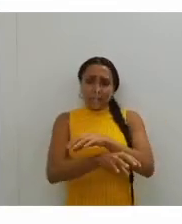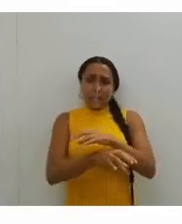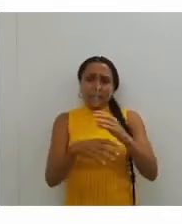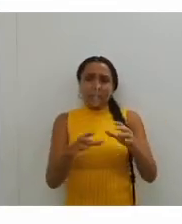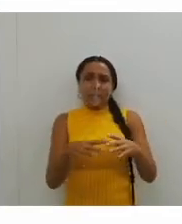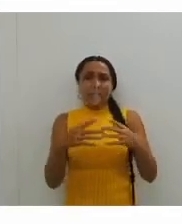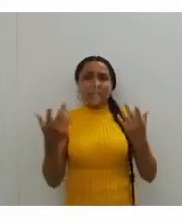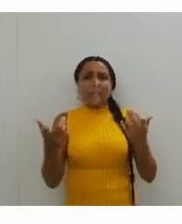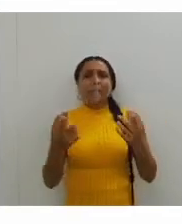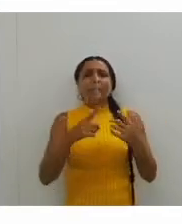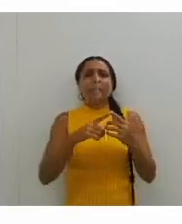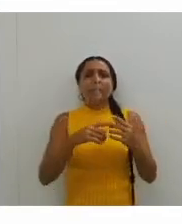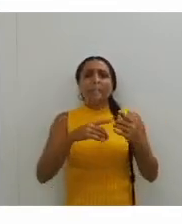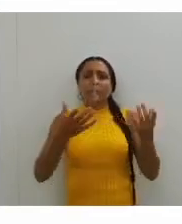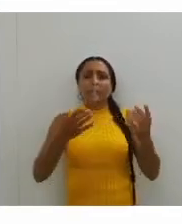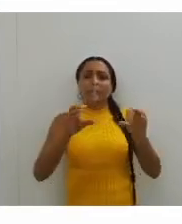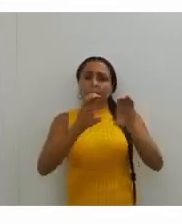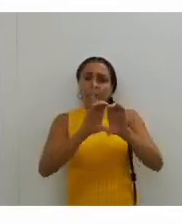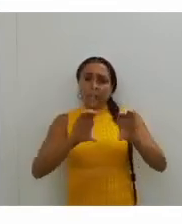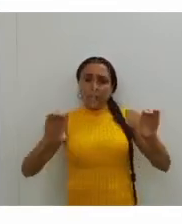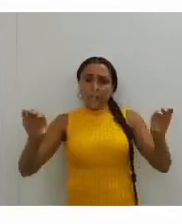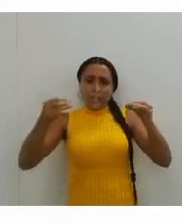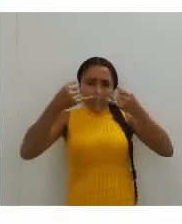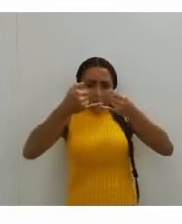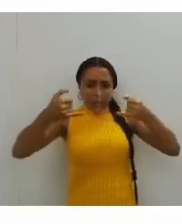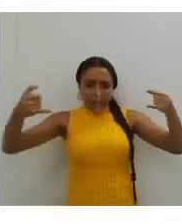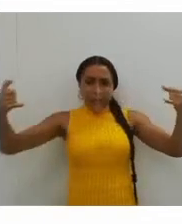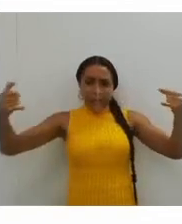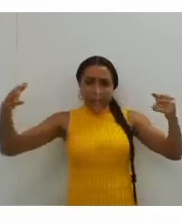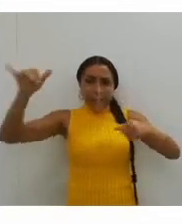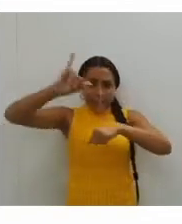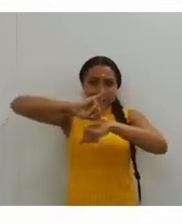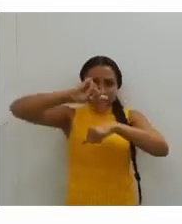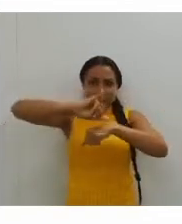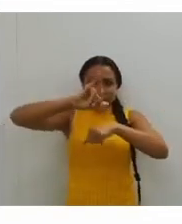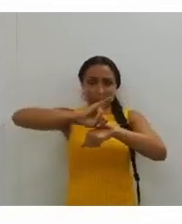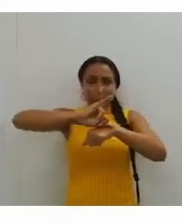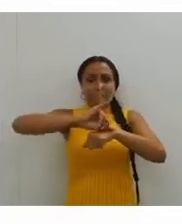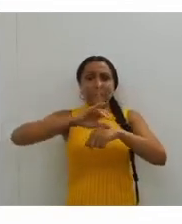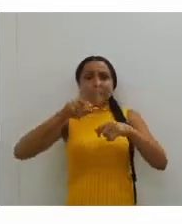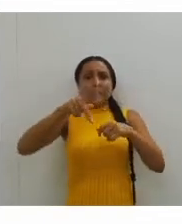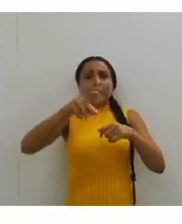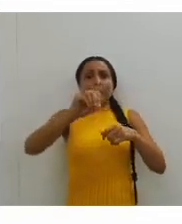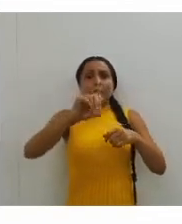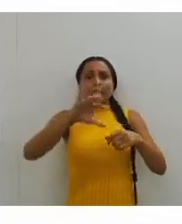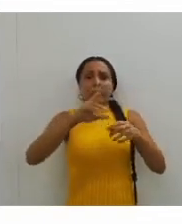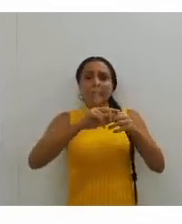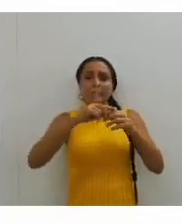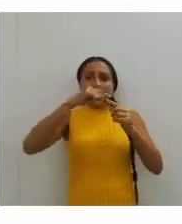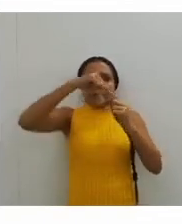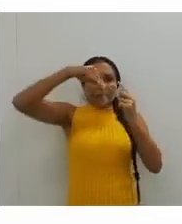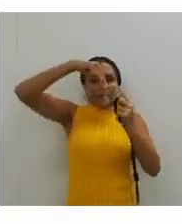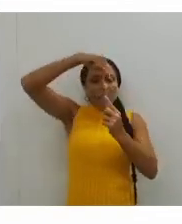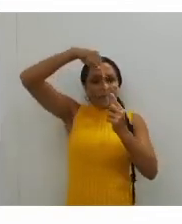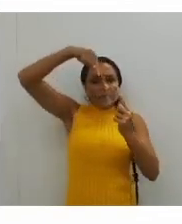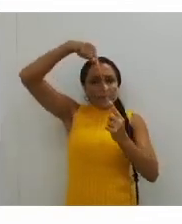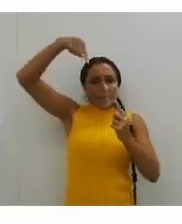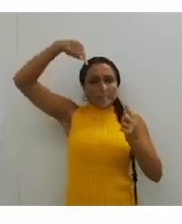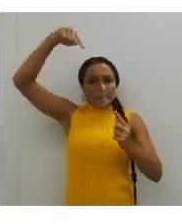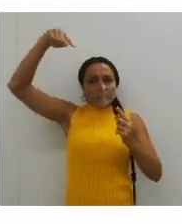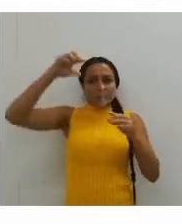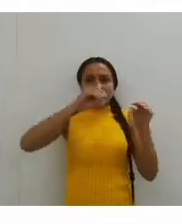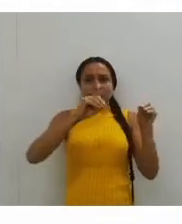por uma correia, corda ou corrente metálica, a polia gira em um eixo,